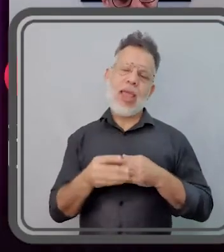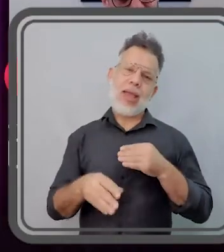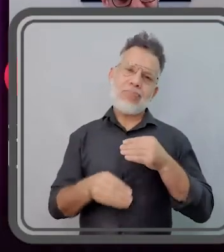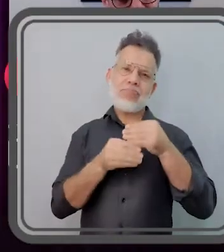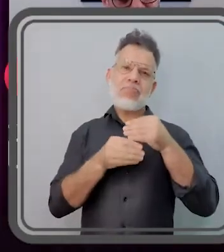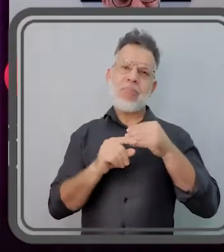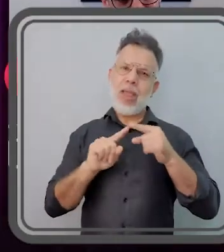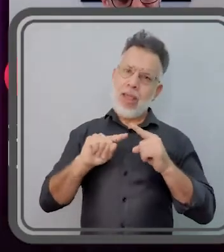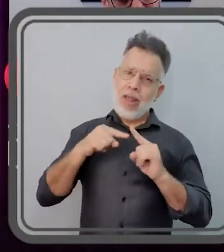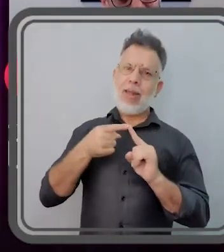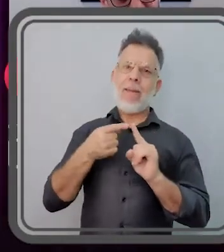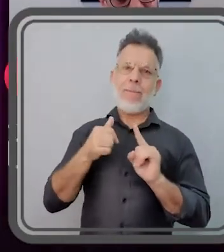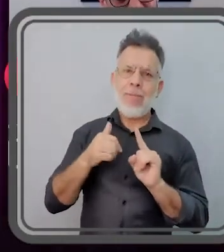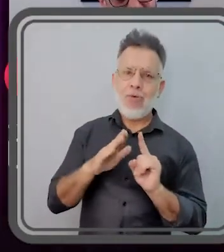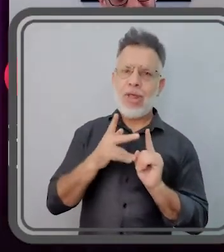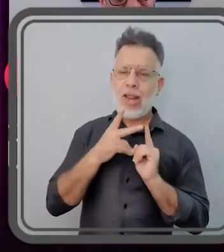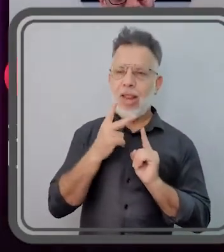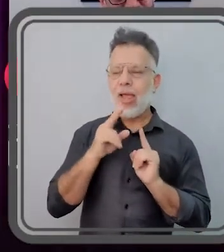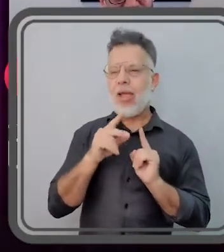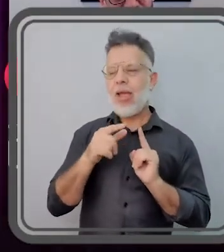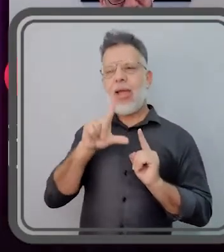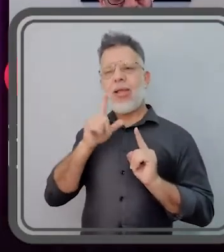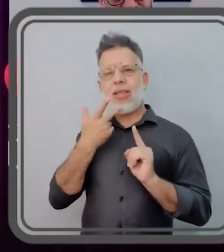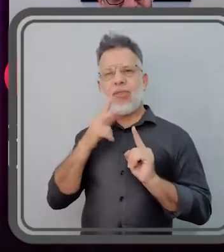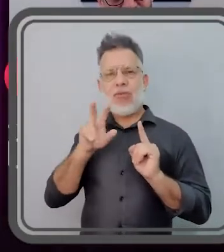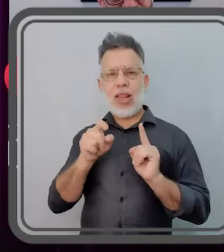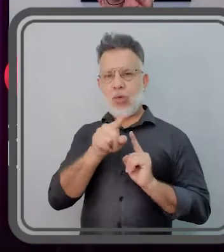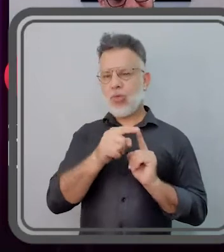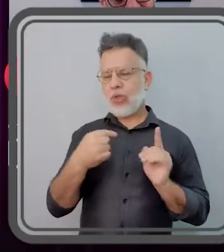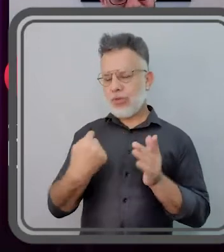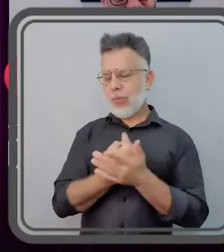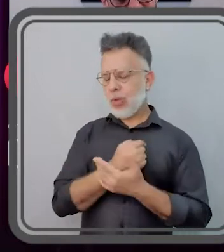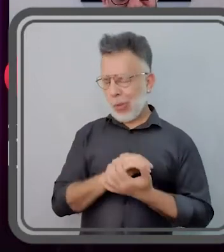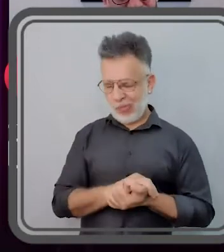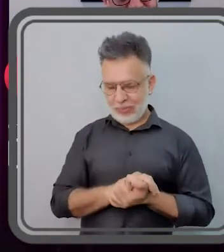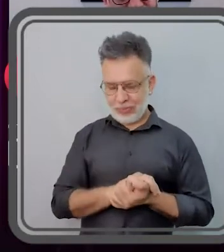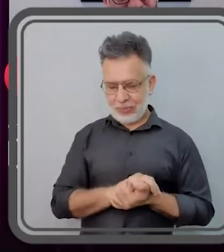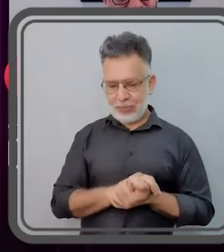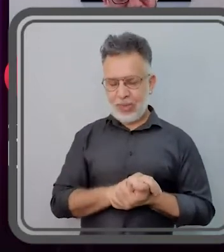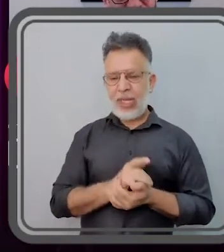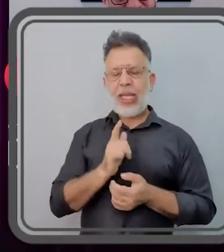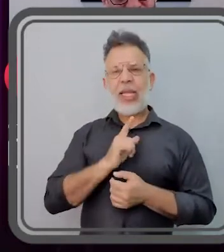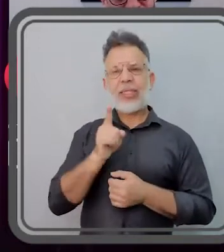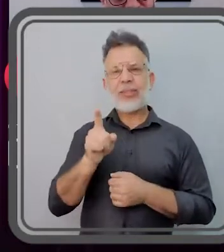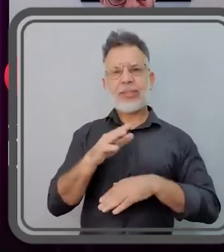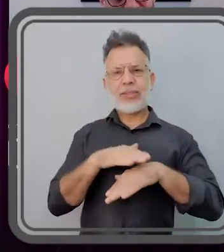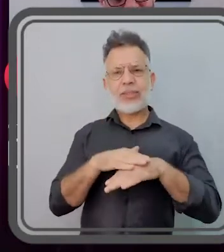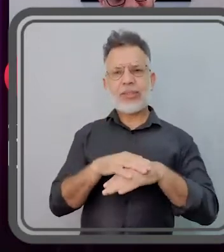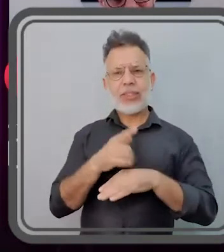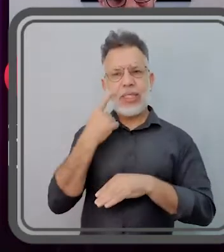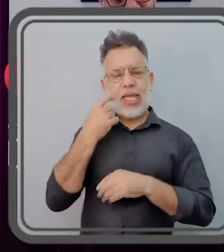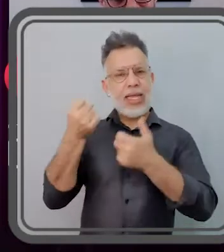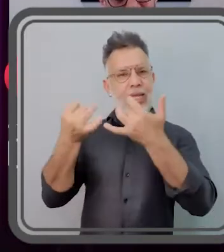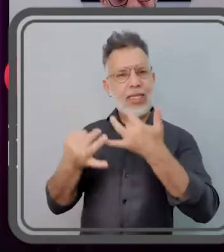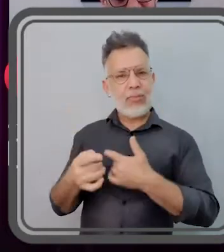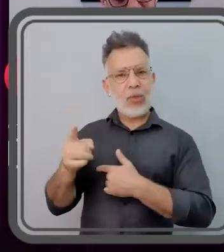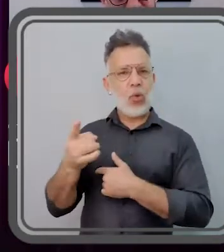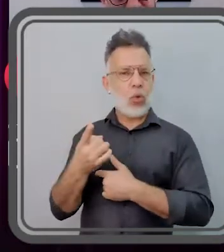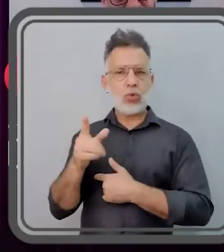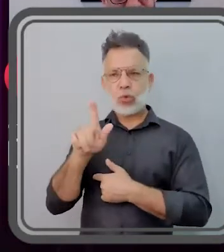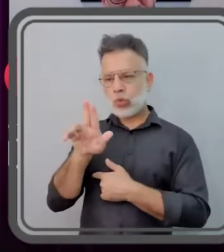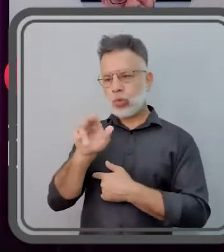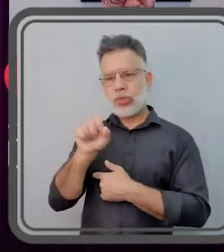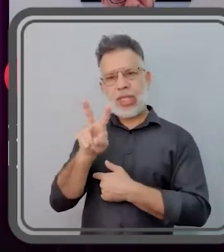Thiago, antes de falar sobre o ponto que você me perguntou. Thiago, como você explicou, não?